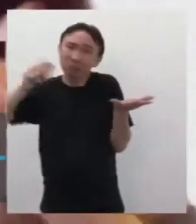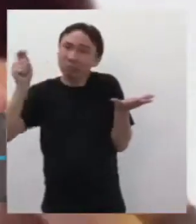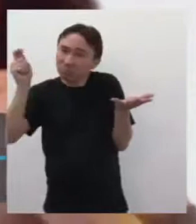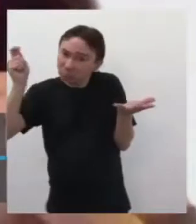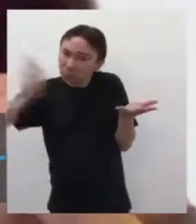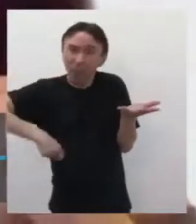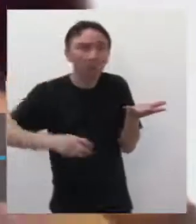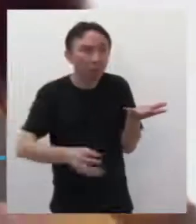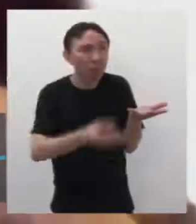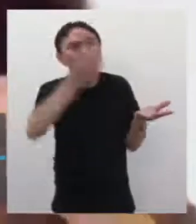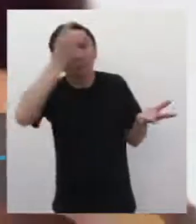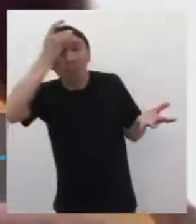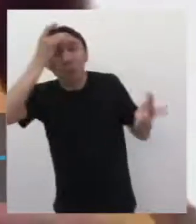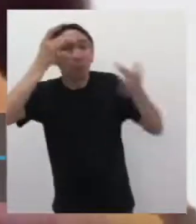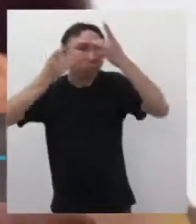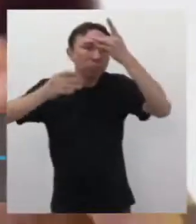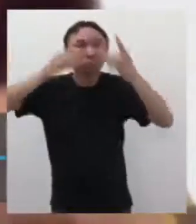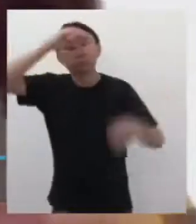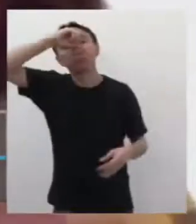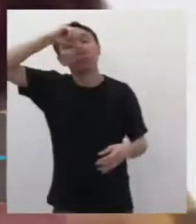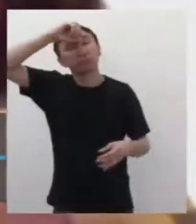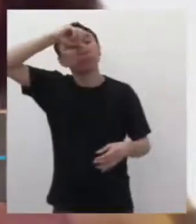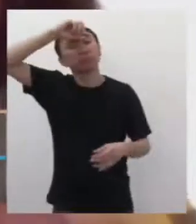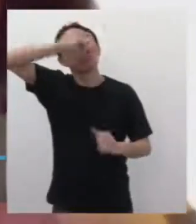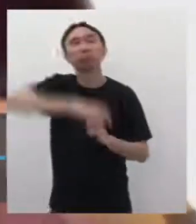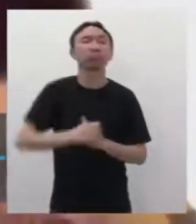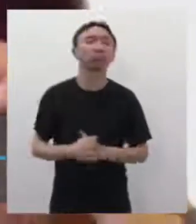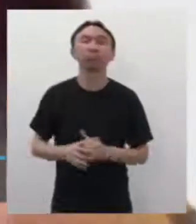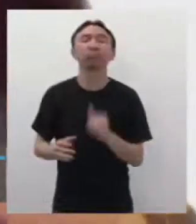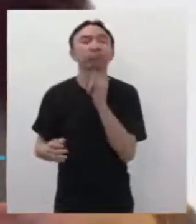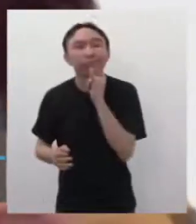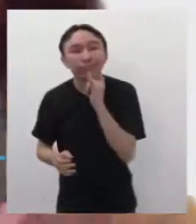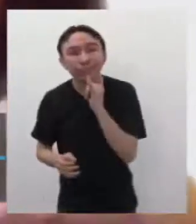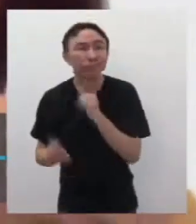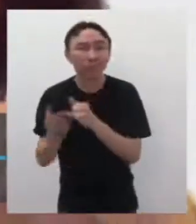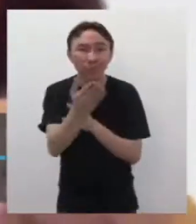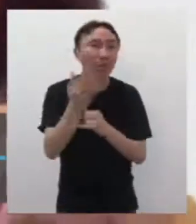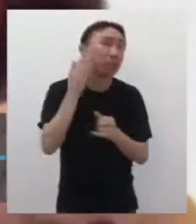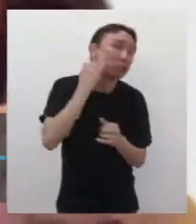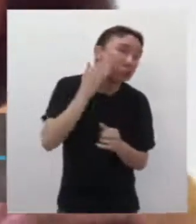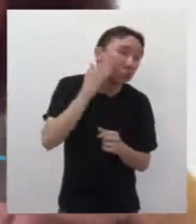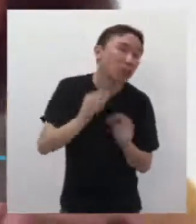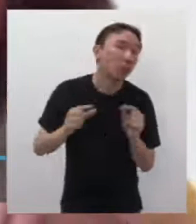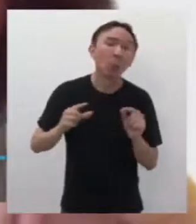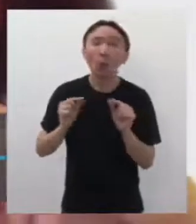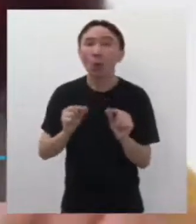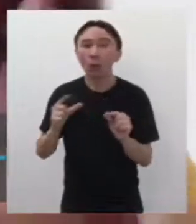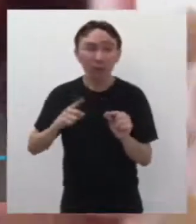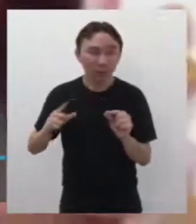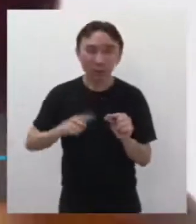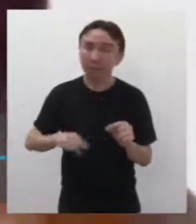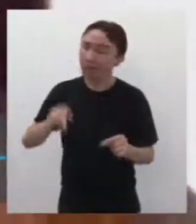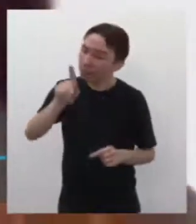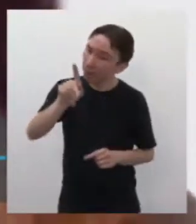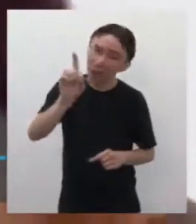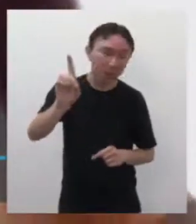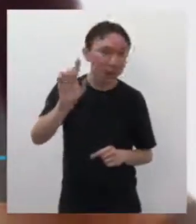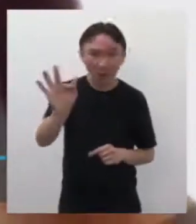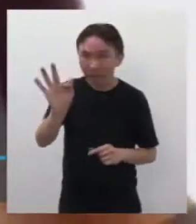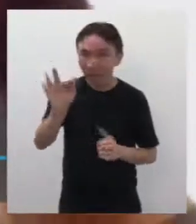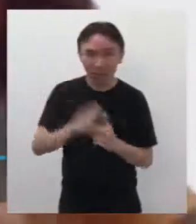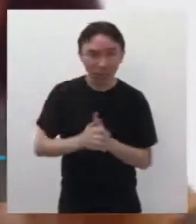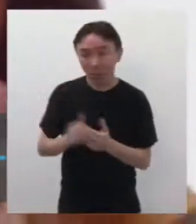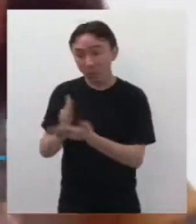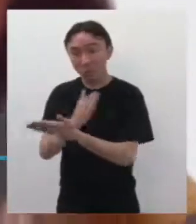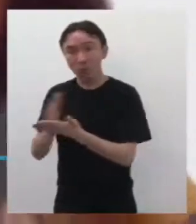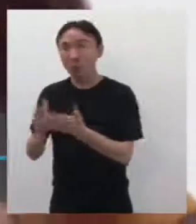objeto. Por exemplo, você entender que tem o PDF, alguns alunos vão preferir ler o material do que ouvir uma